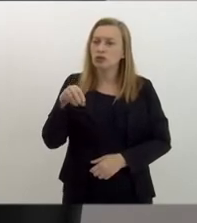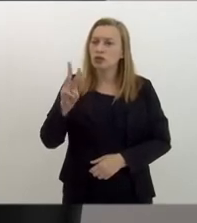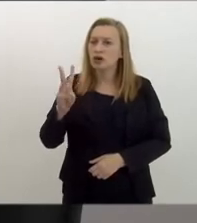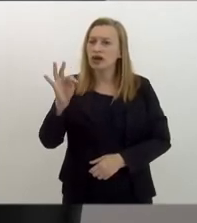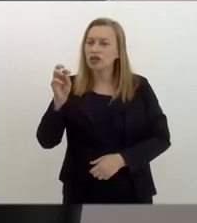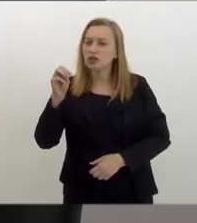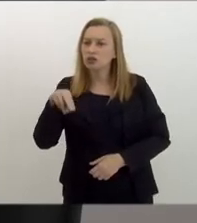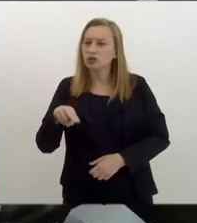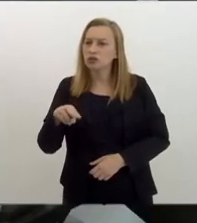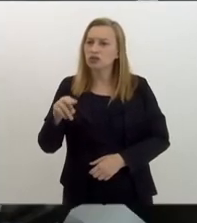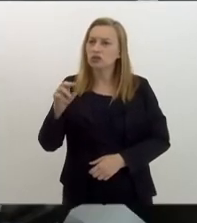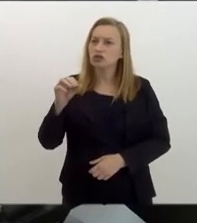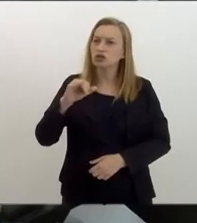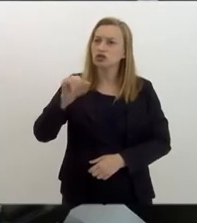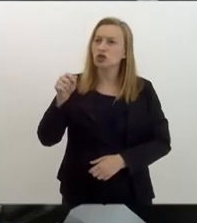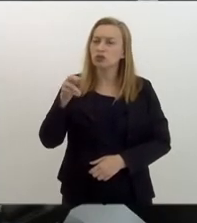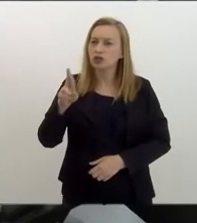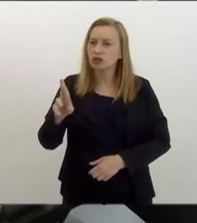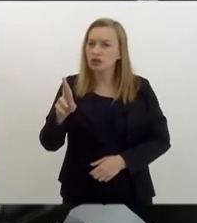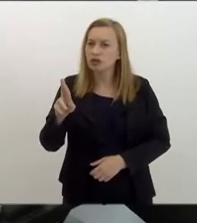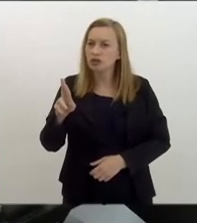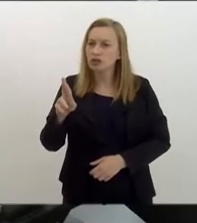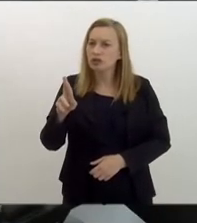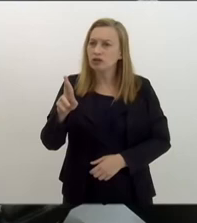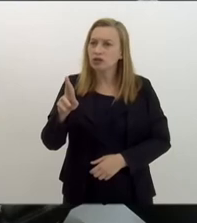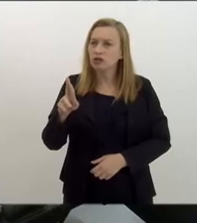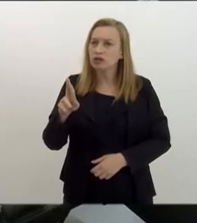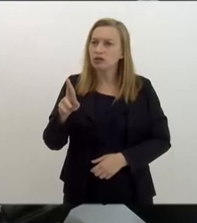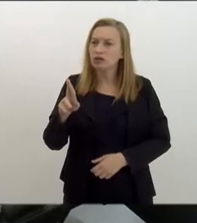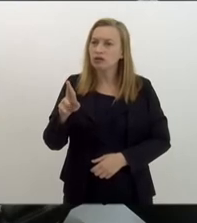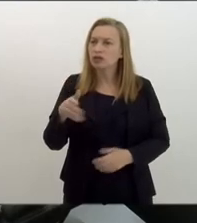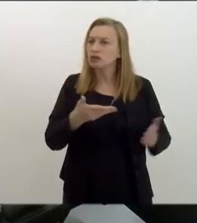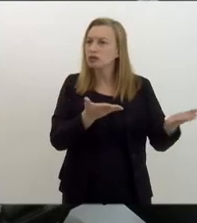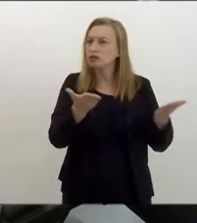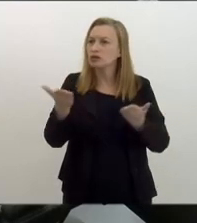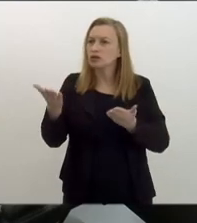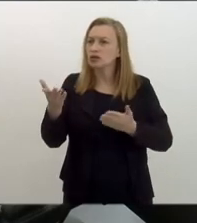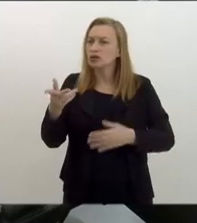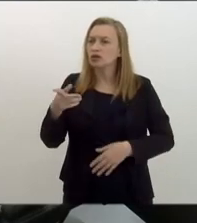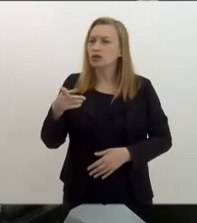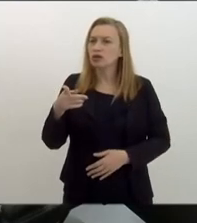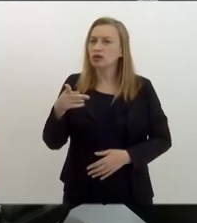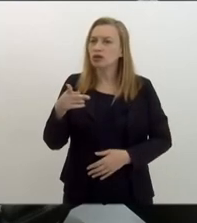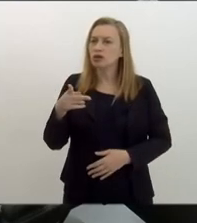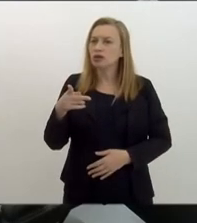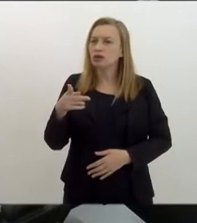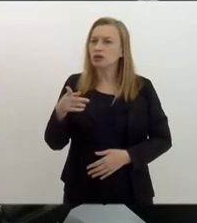Valmir a passar a palavra para os senhores